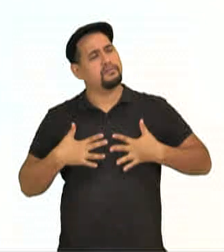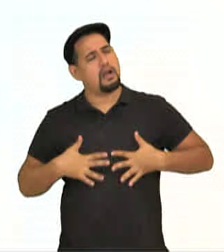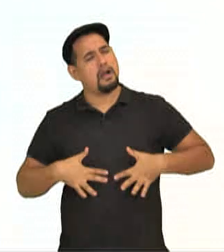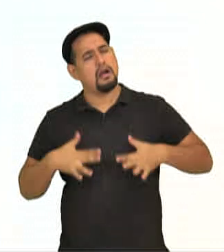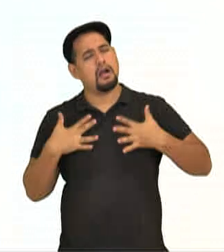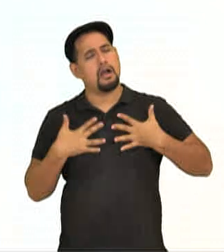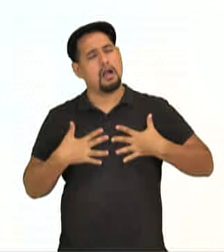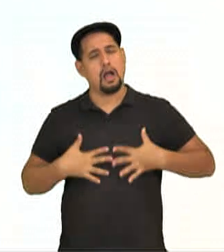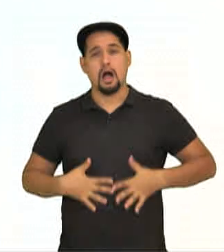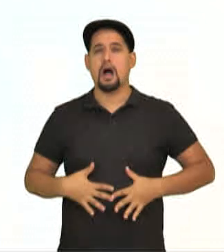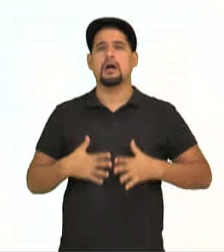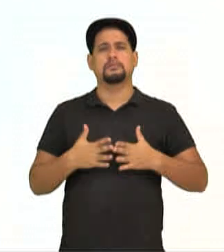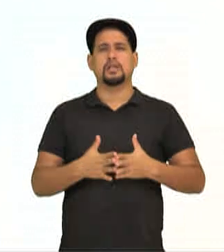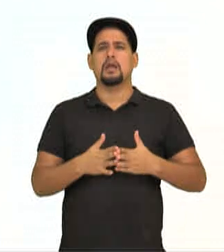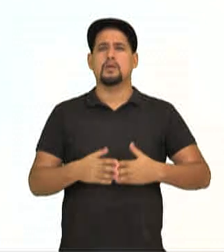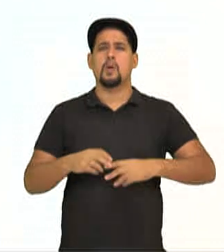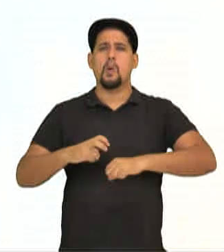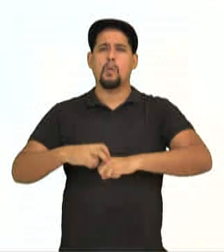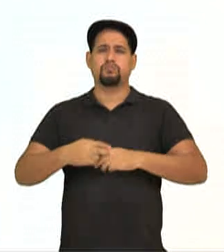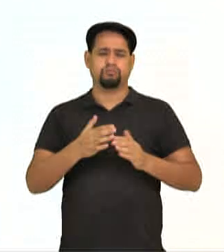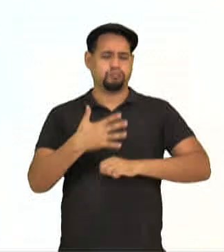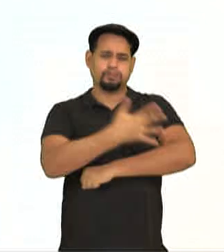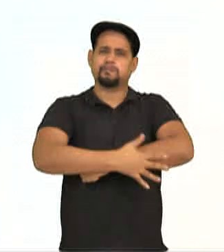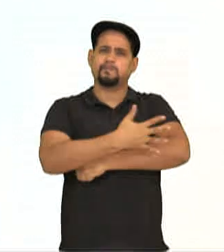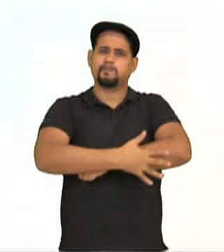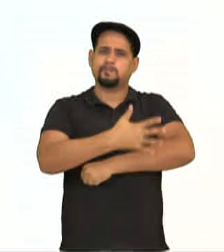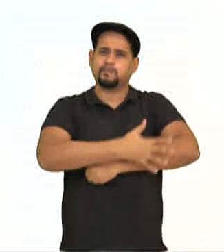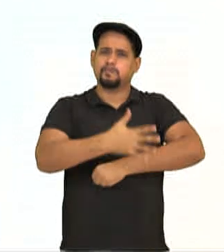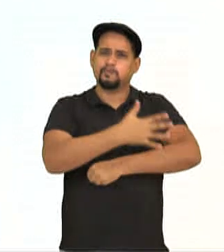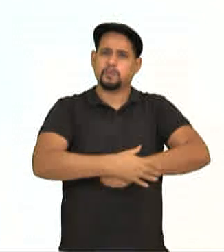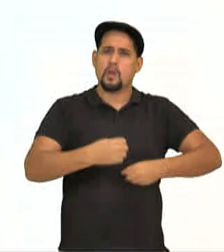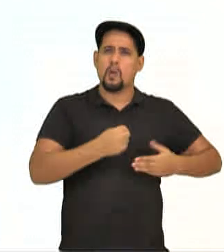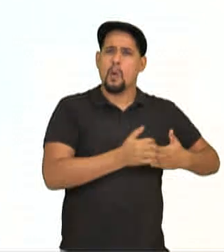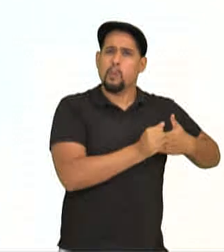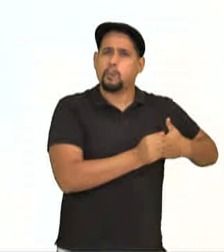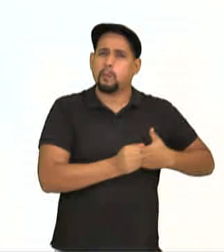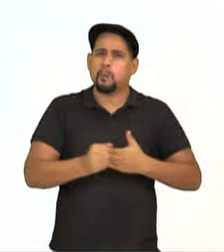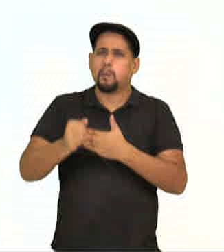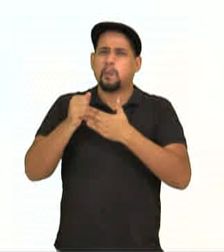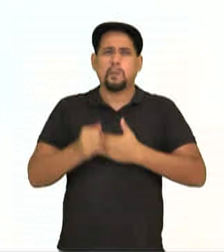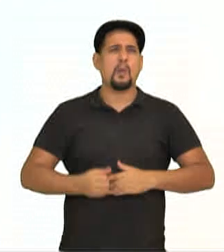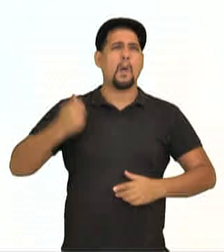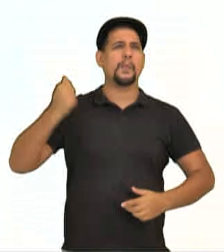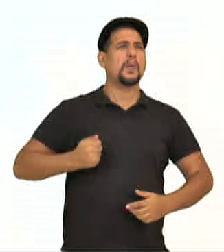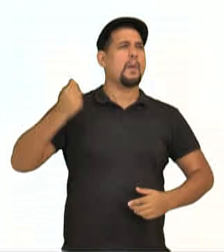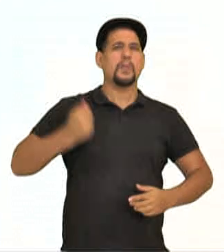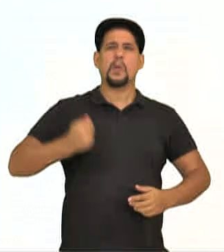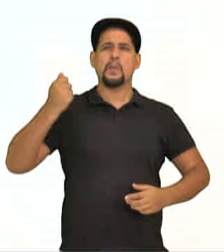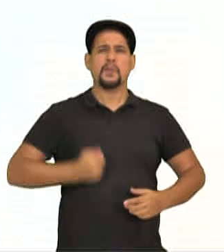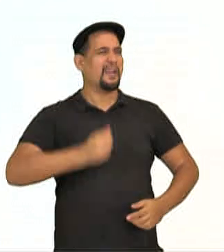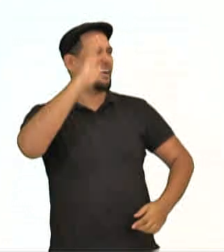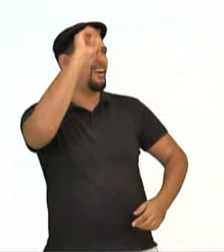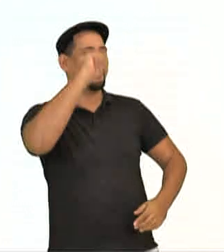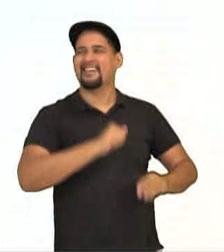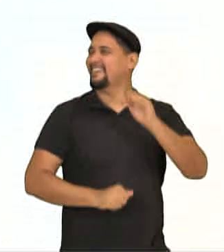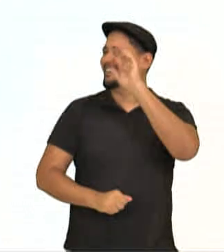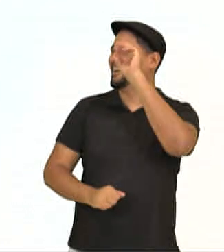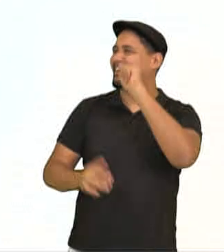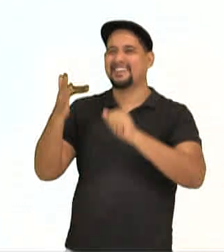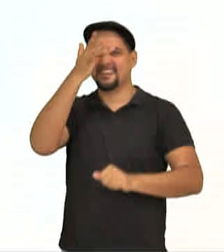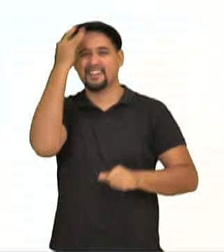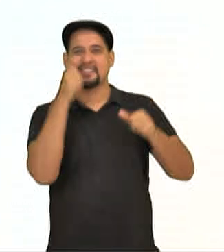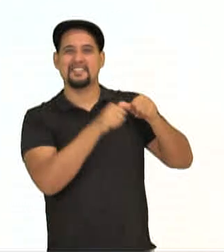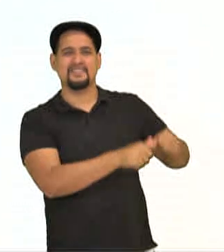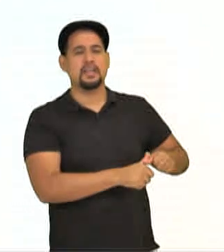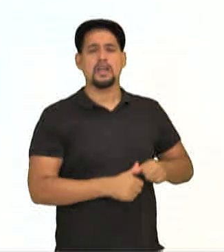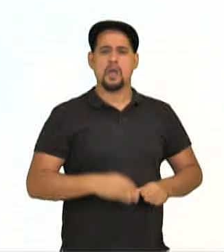a locomotiva puxando na frente e bufa e apita. Adeus para quem fica! E começa logo